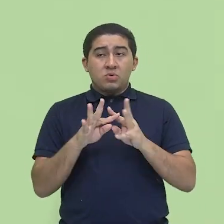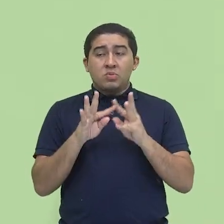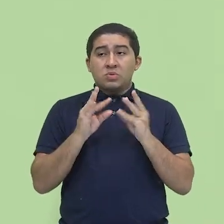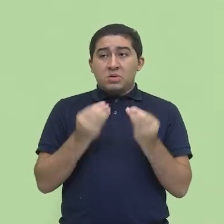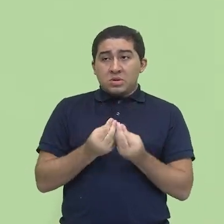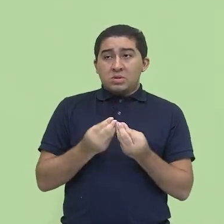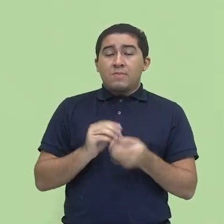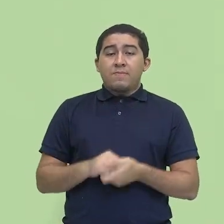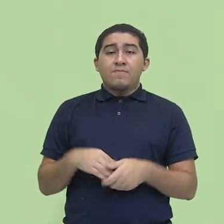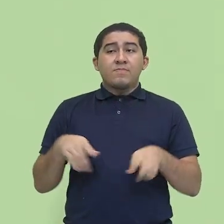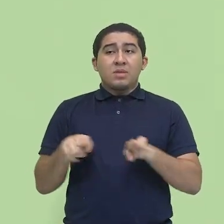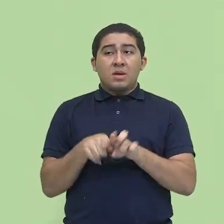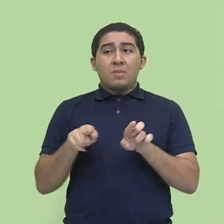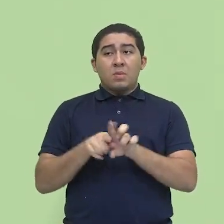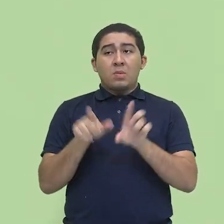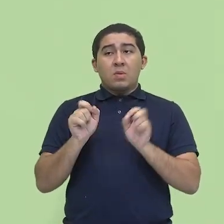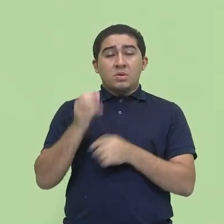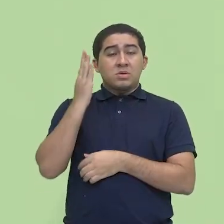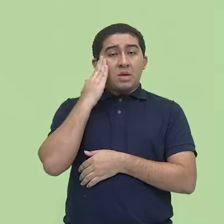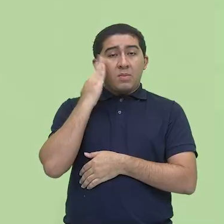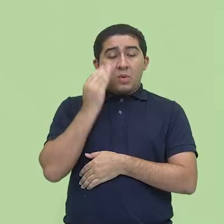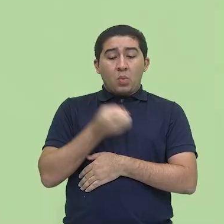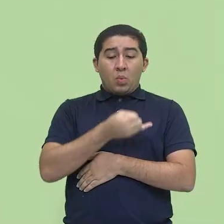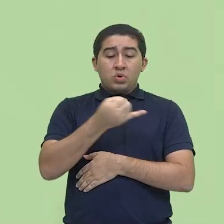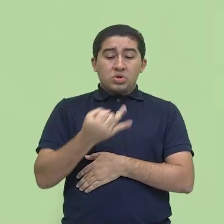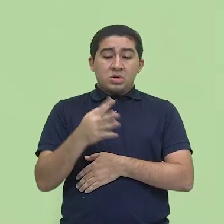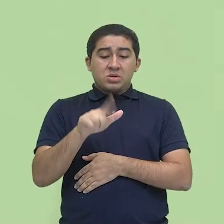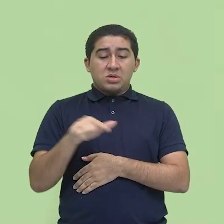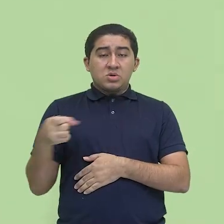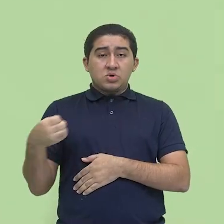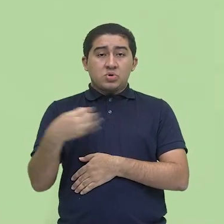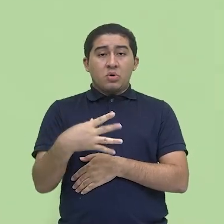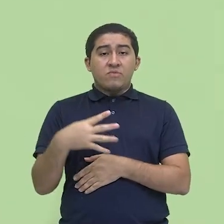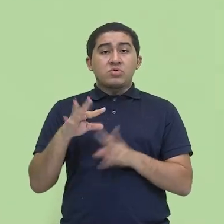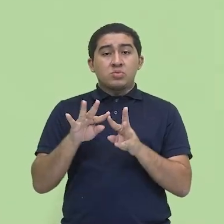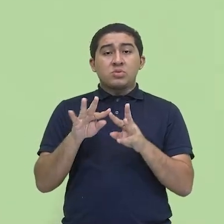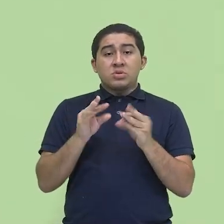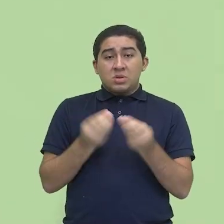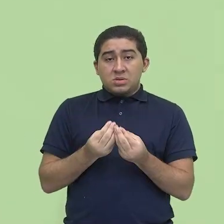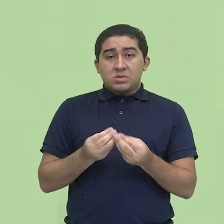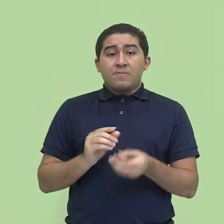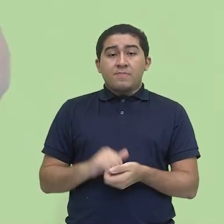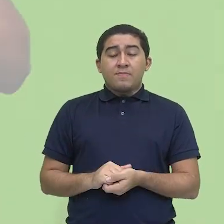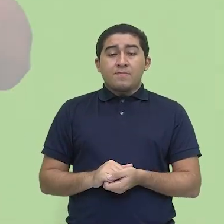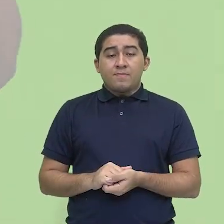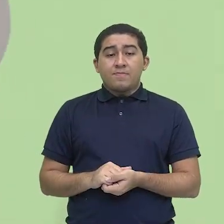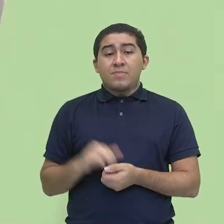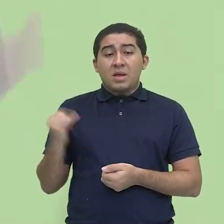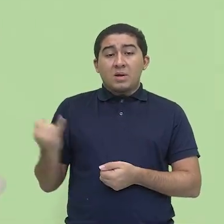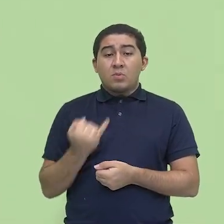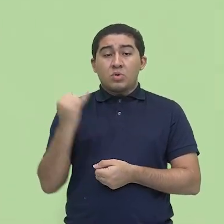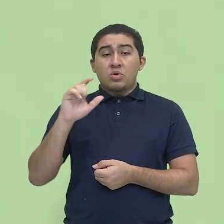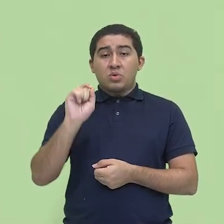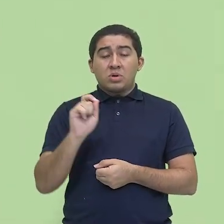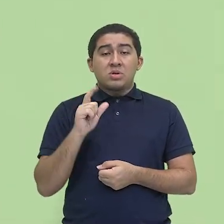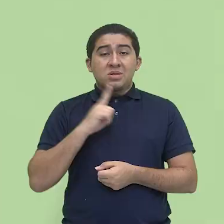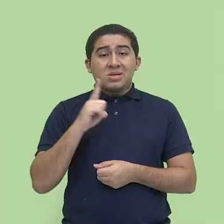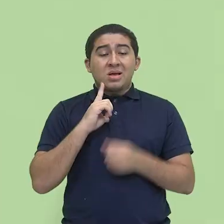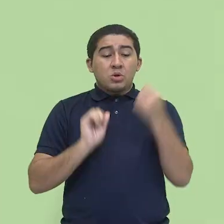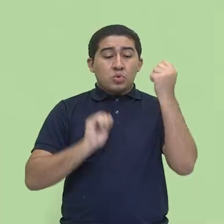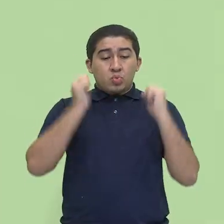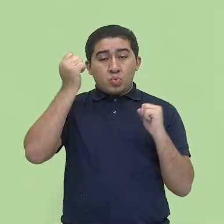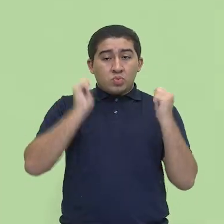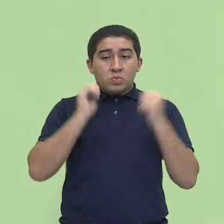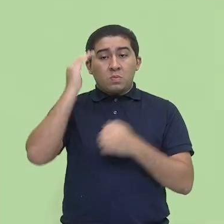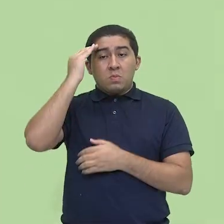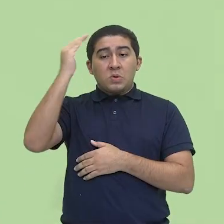E assim também saber a quantidade desses novos produtos. Isso foi importante para as indústrias,